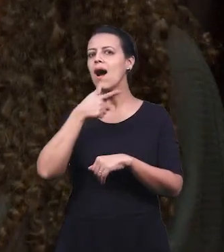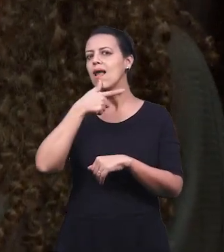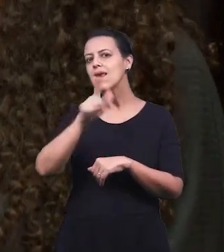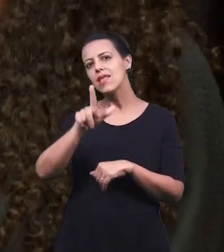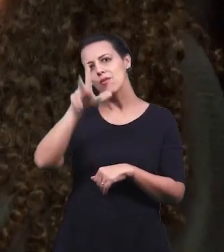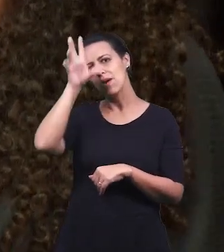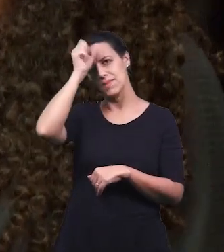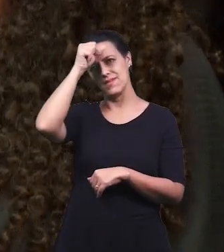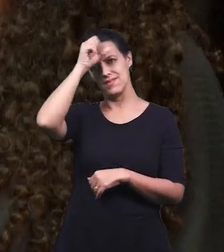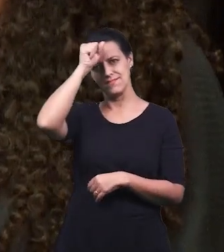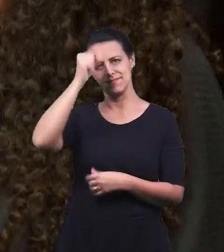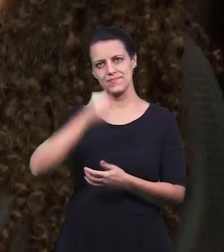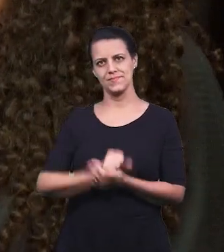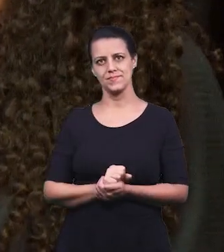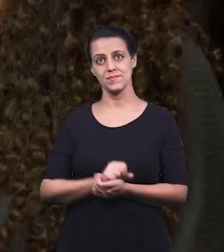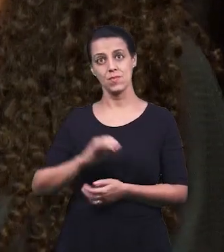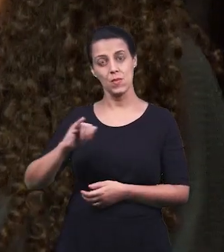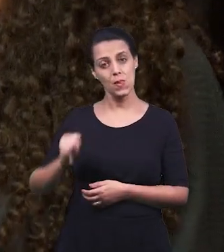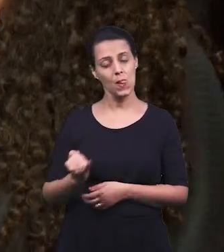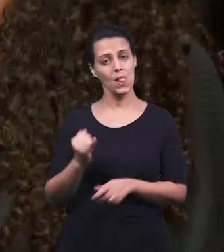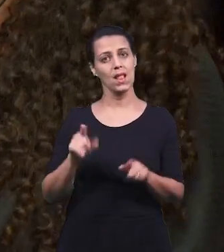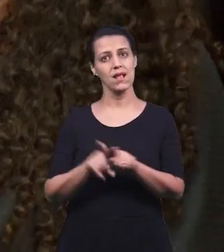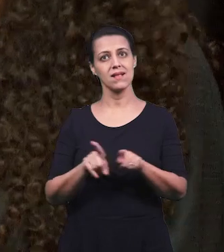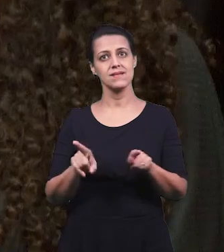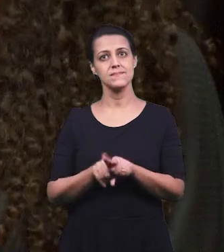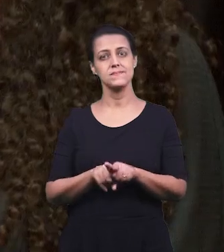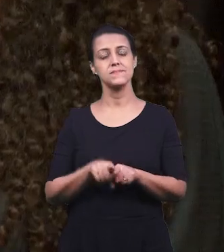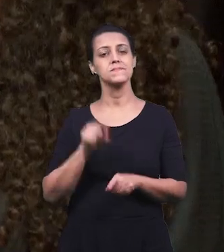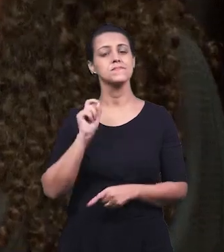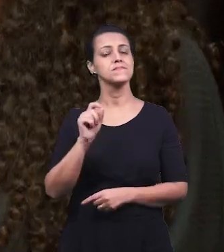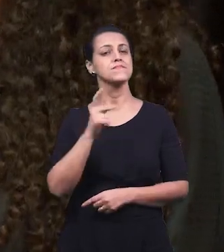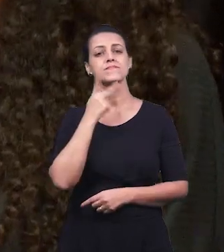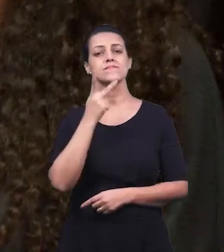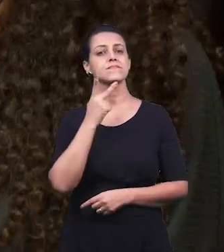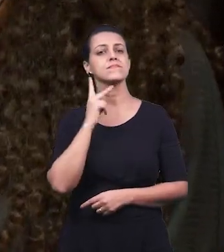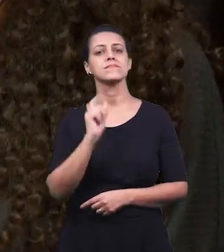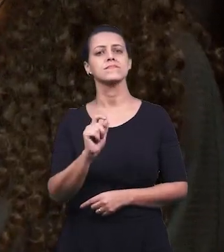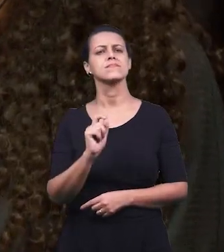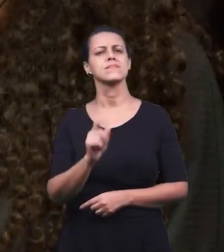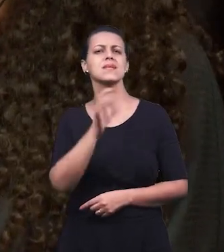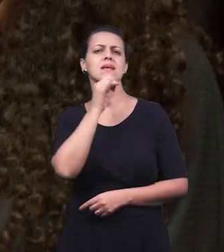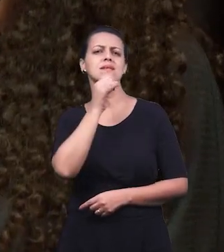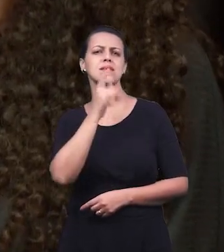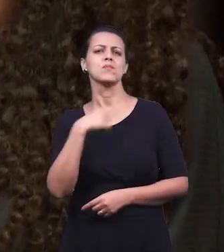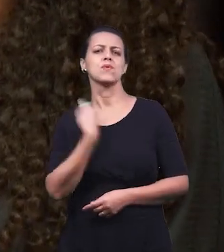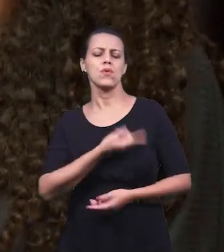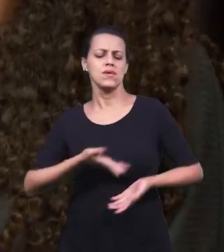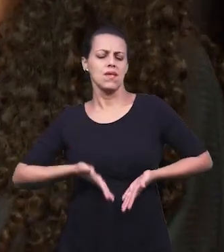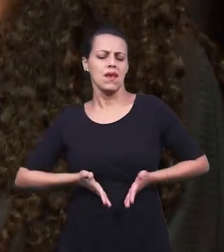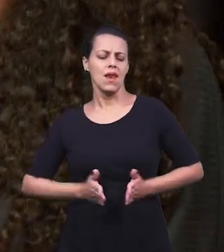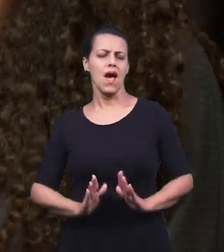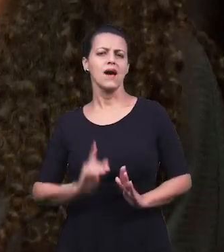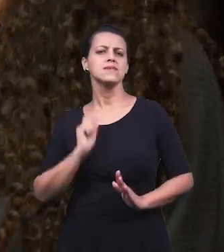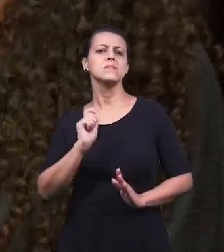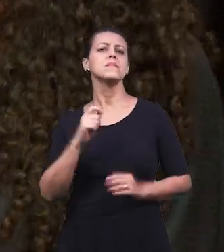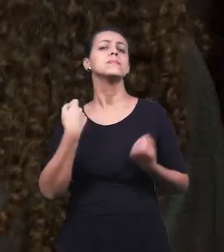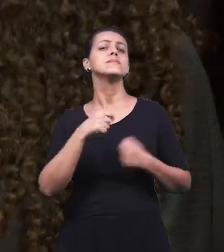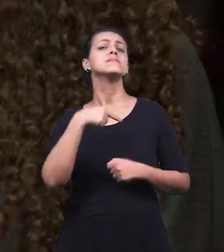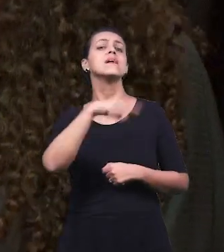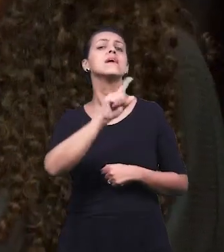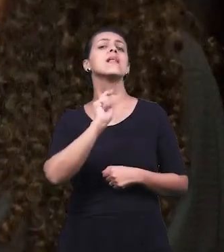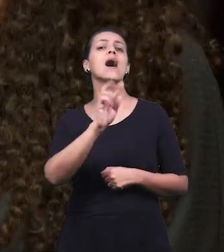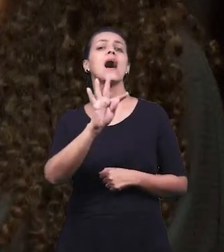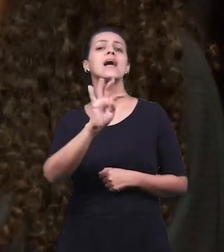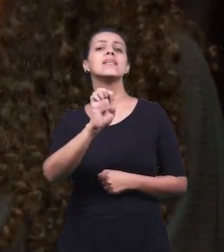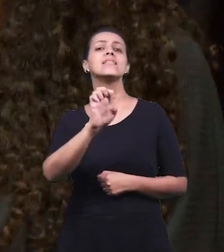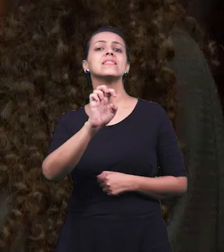linguagem. Aproveitando esse assunto para falar também de uma coisa muito importante, né? Quando nós nascemos, nós fazemos o teste da orelhinha, Sim. que é um teste